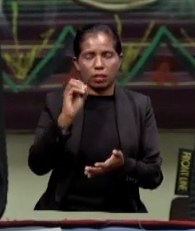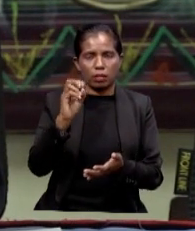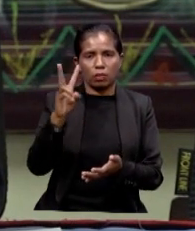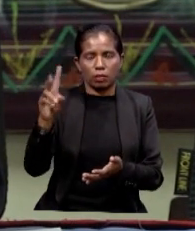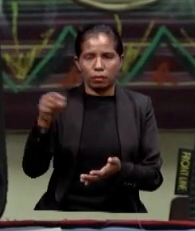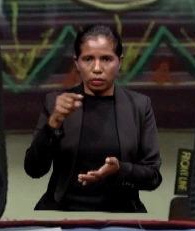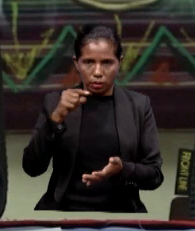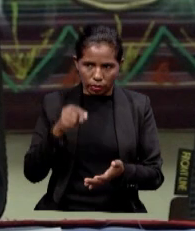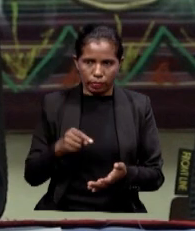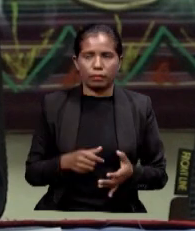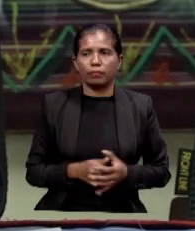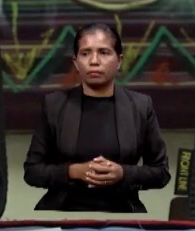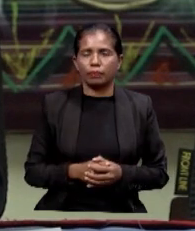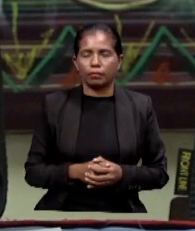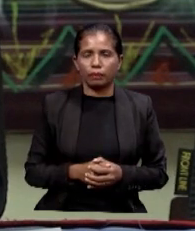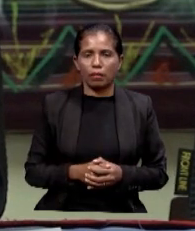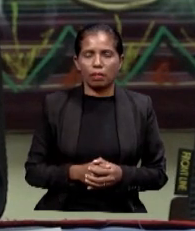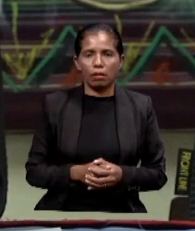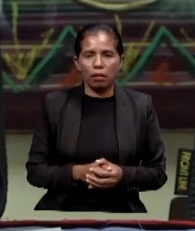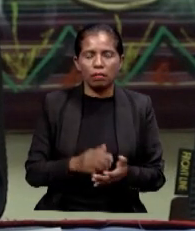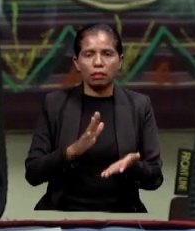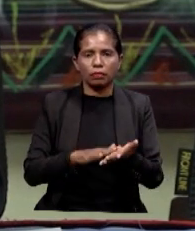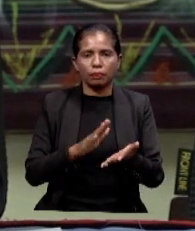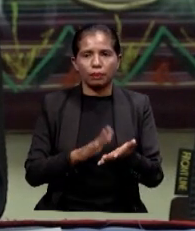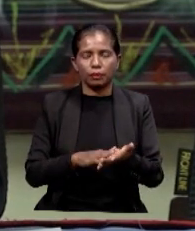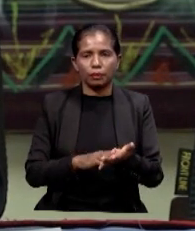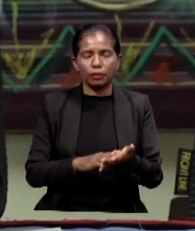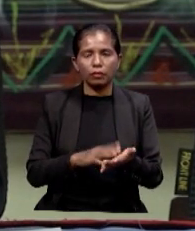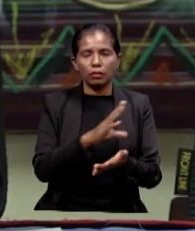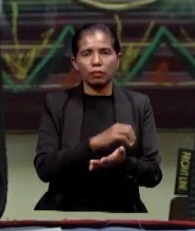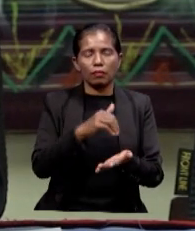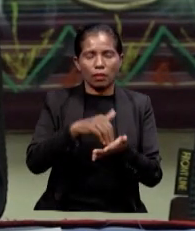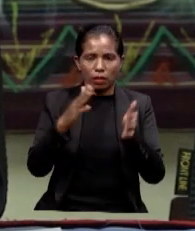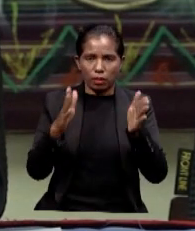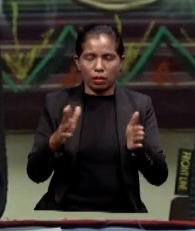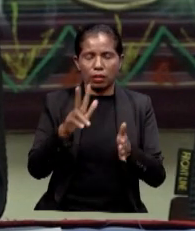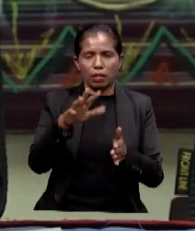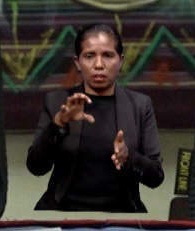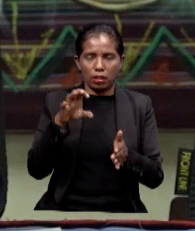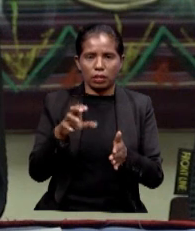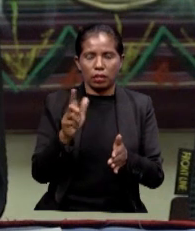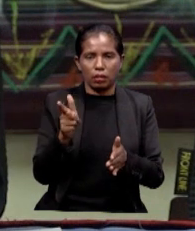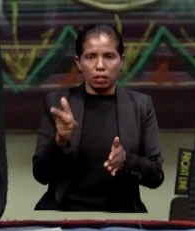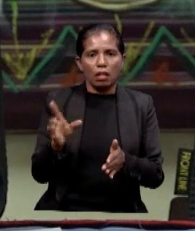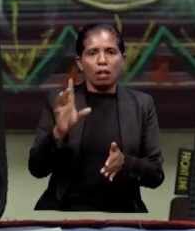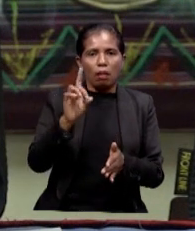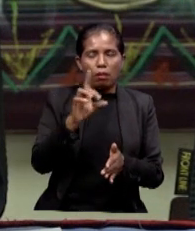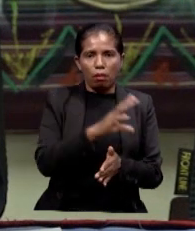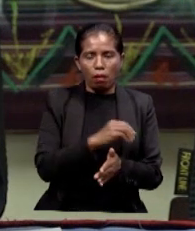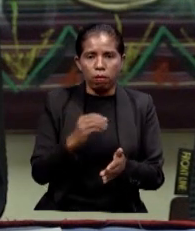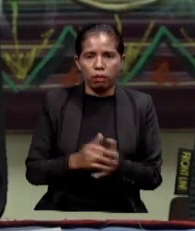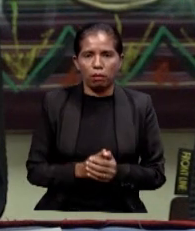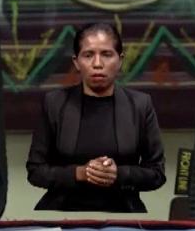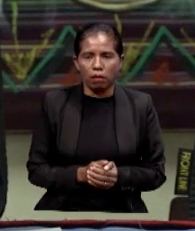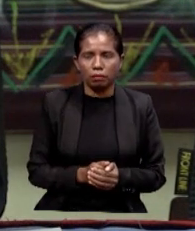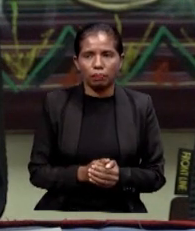0,02%. Ensino recorrente, total dos estudantes, 382, ausentes, 52, equivalente